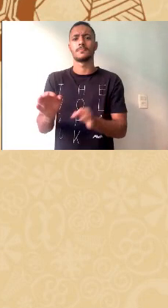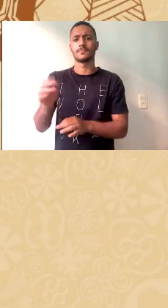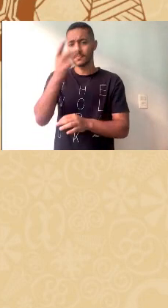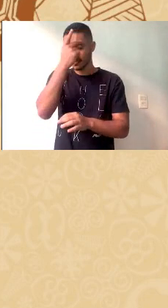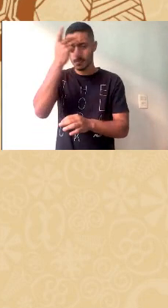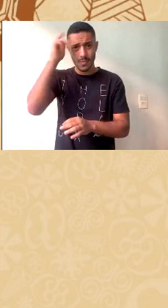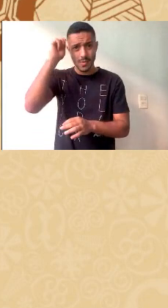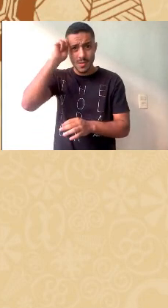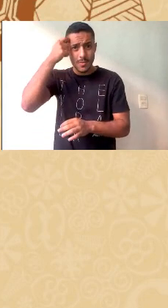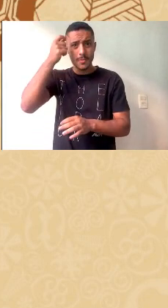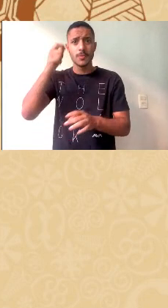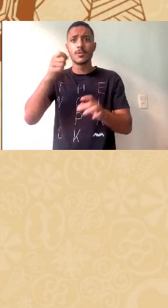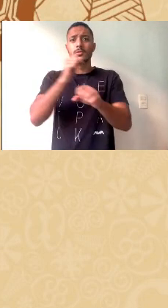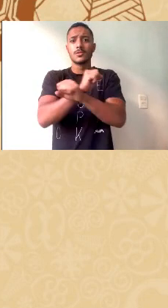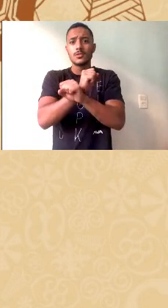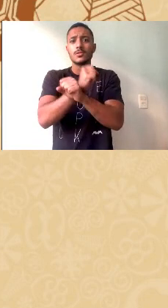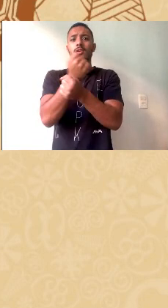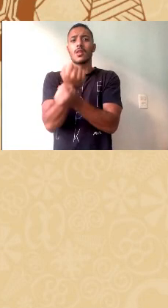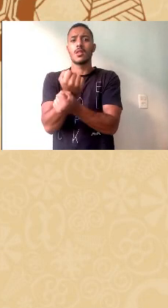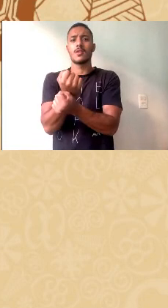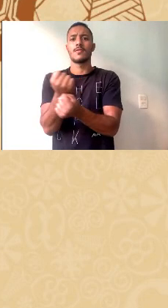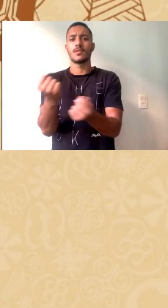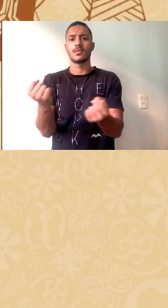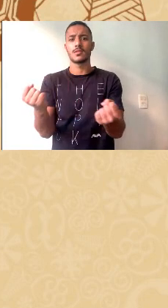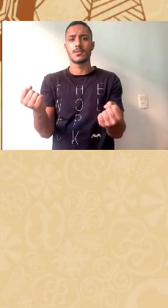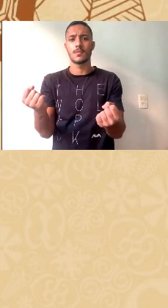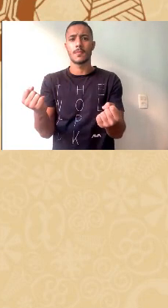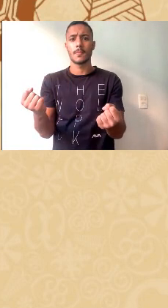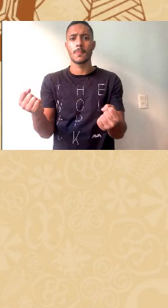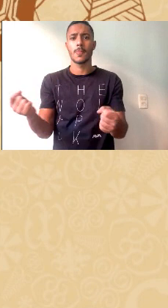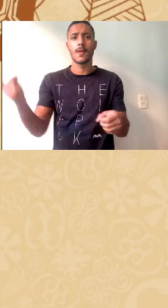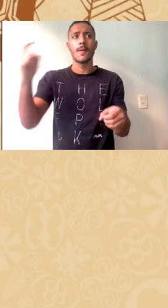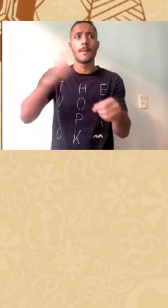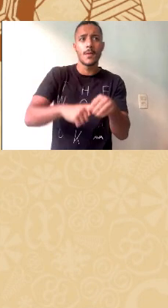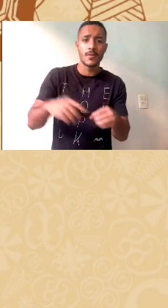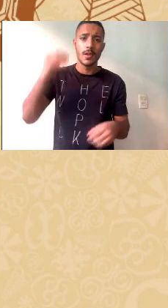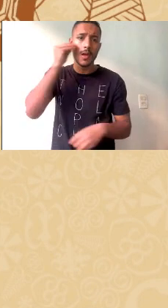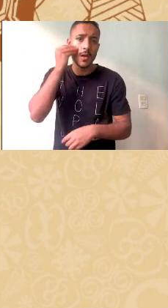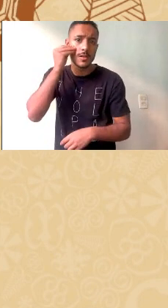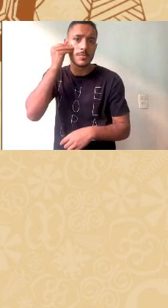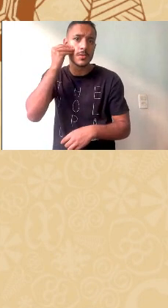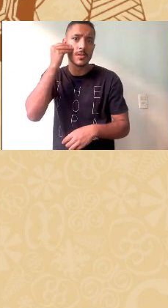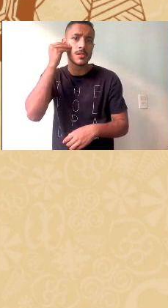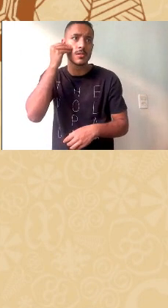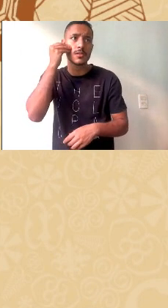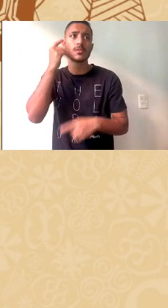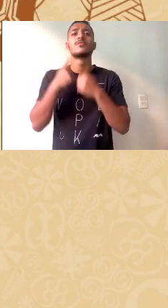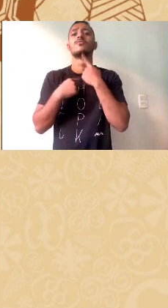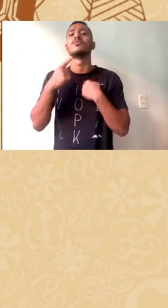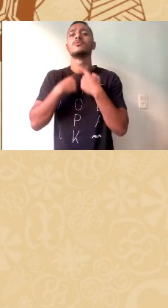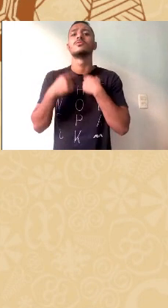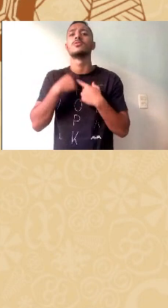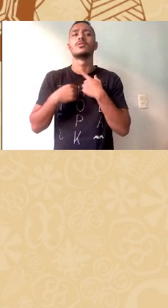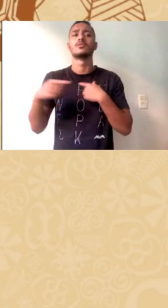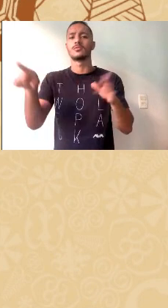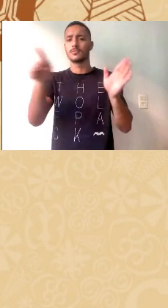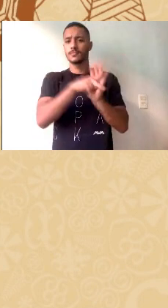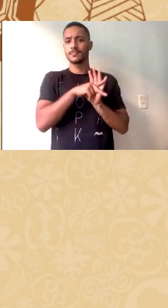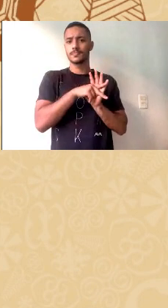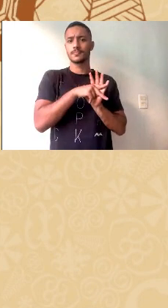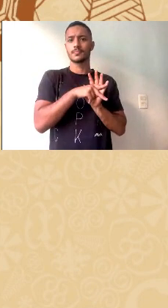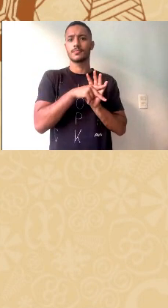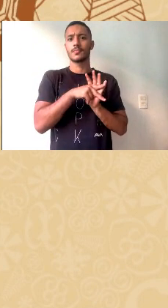né, para pautar as suas questões, as suas experiências, as suas demandas específicas, né? Então,